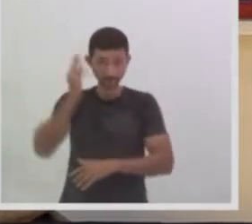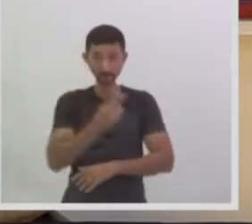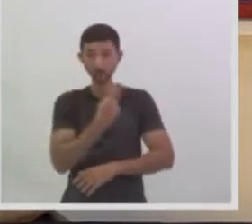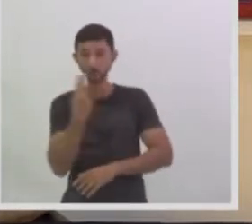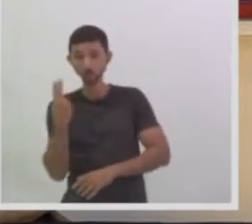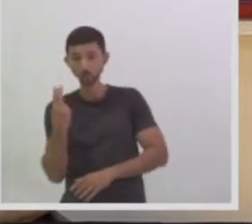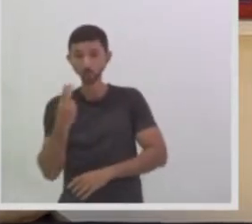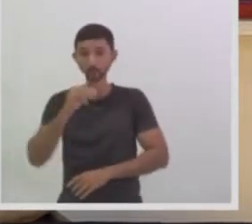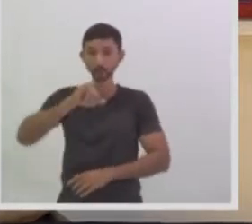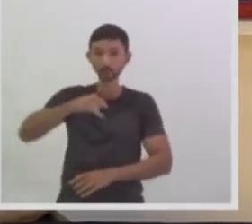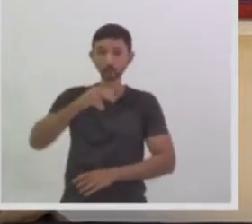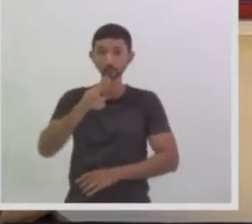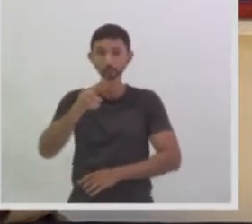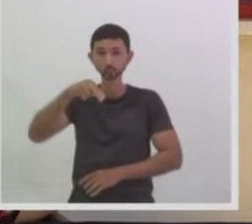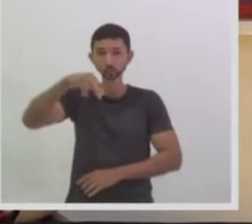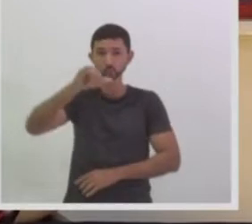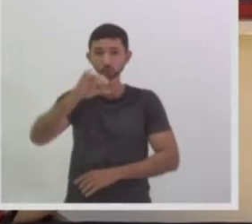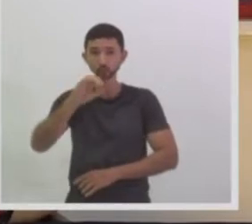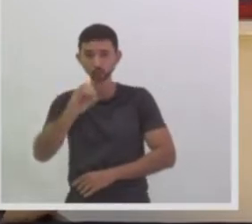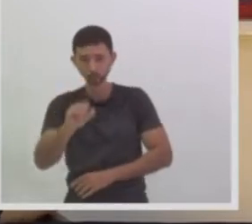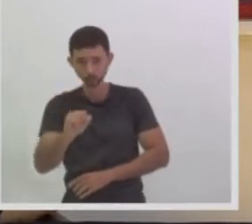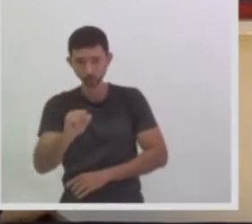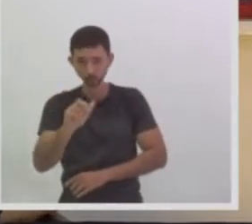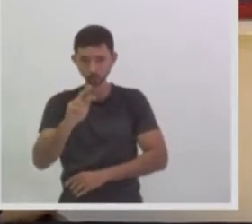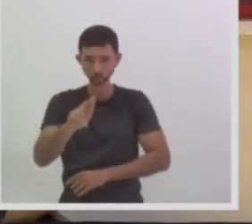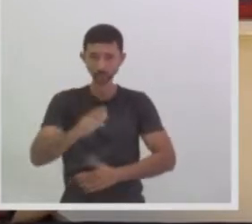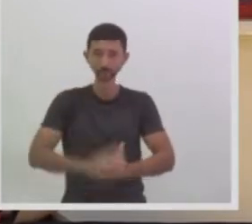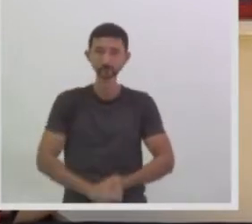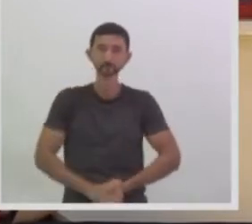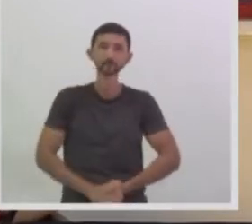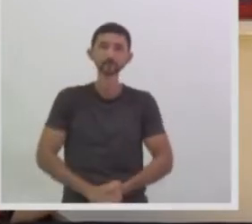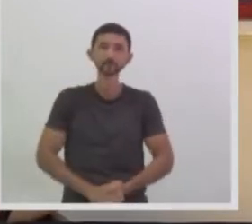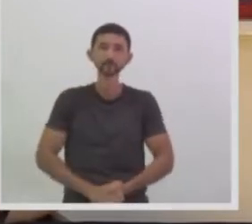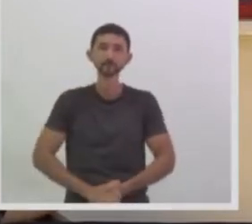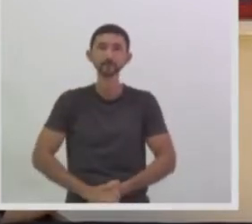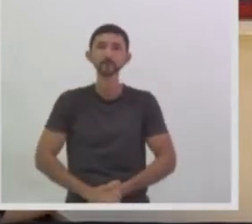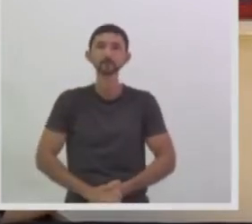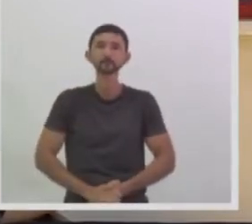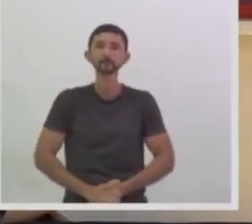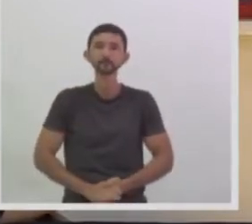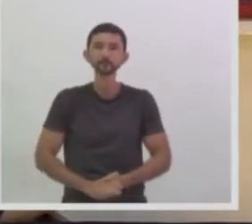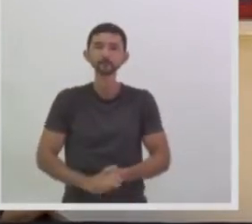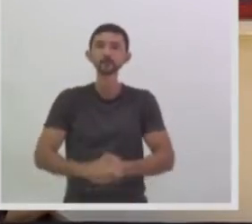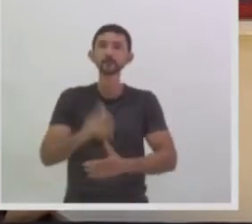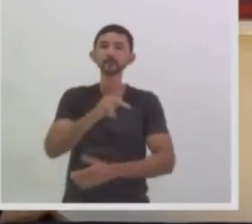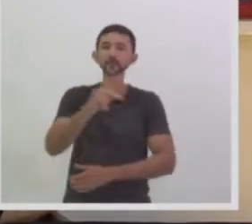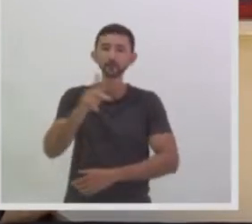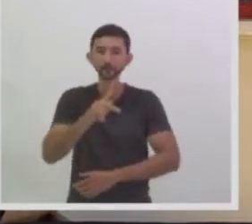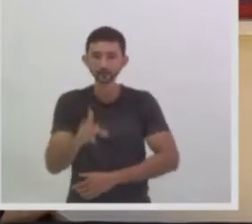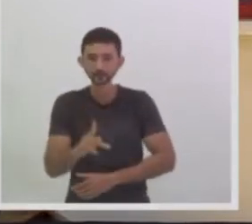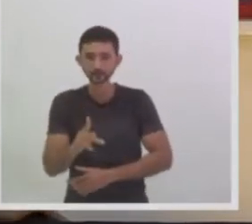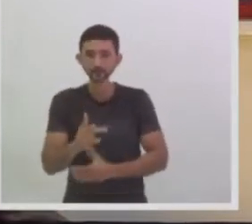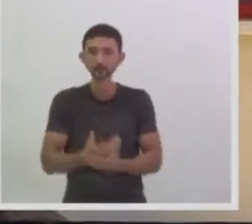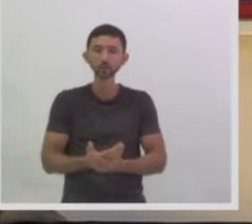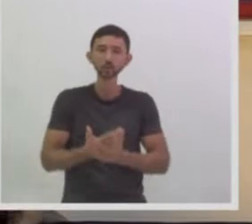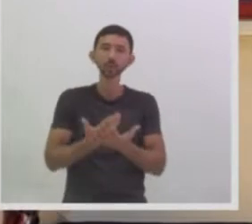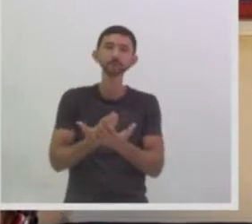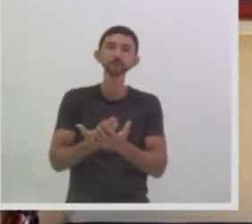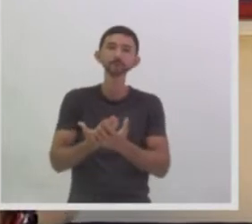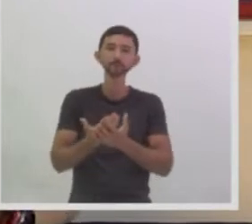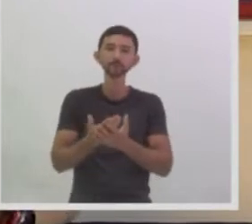Soares, professor das redes públicas estadual e municipal. Tenho 27 anos de